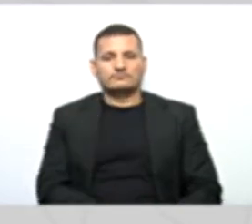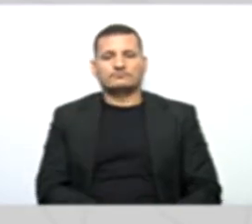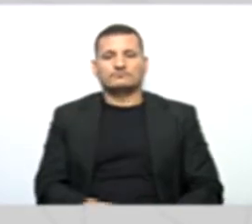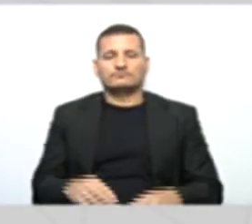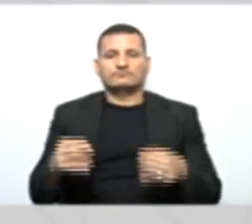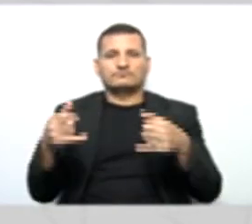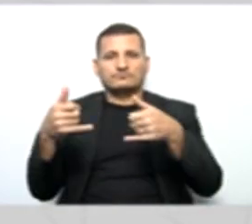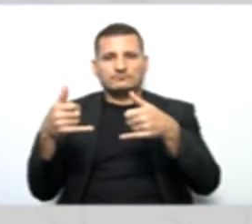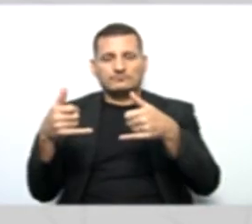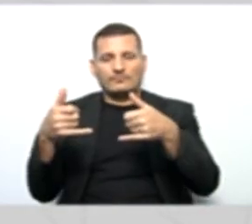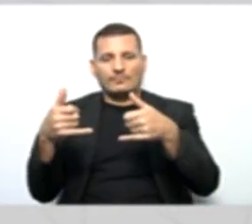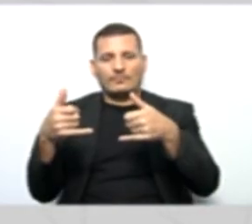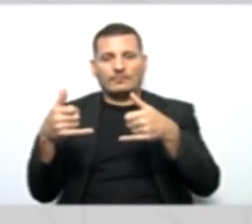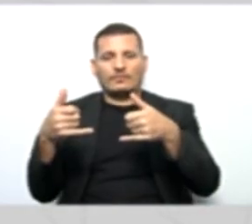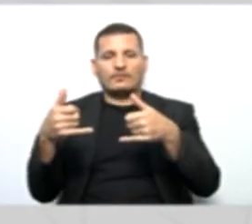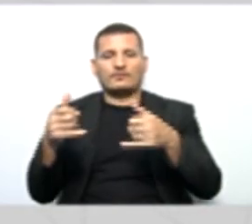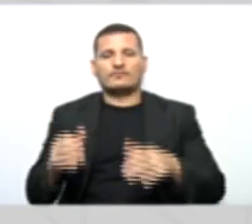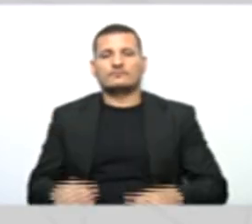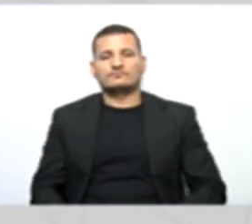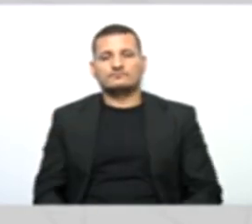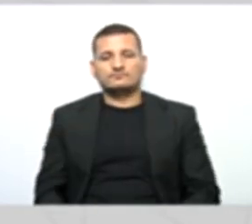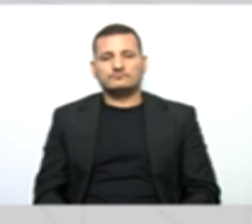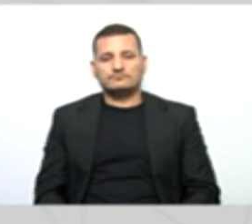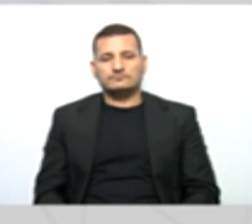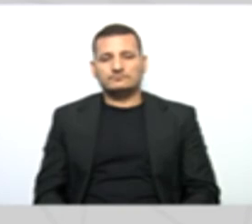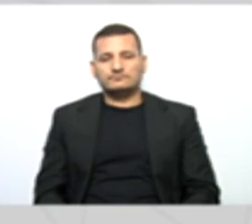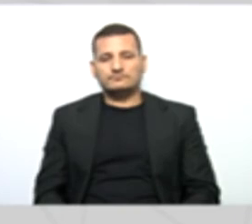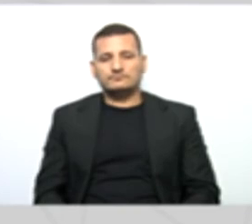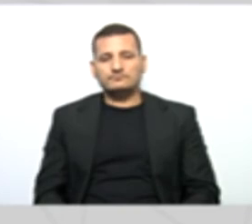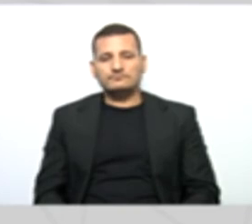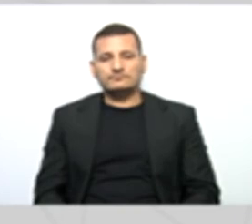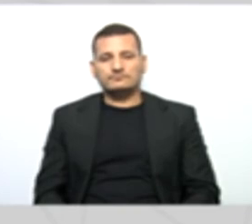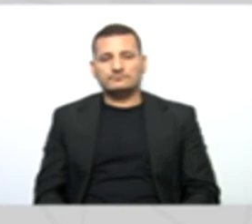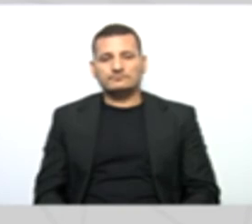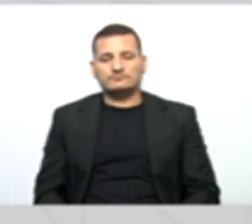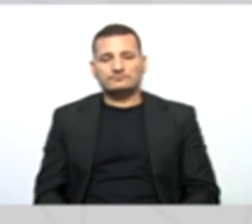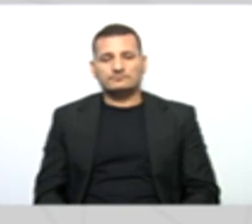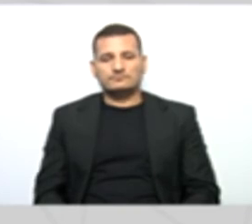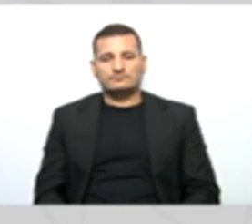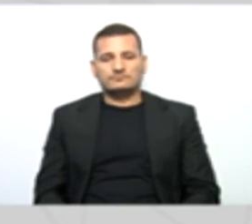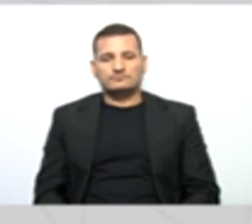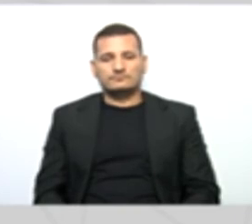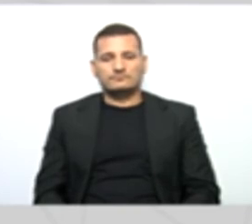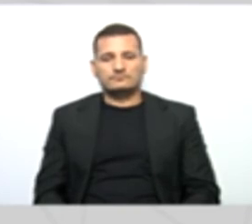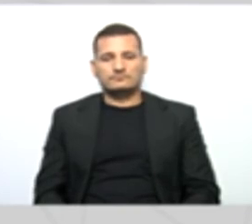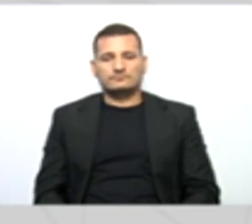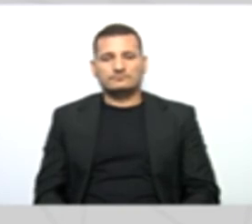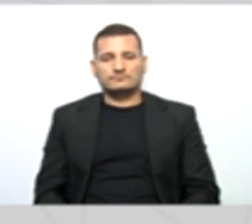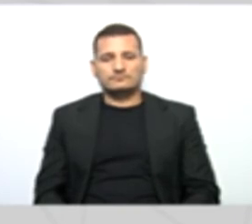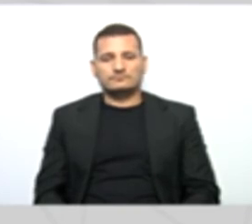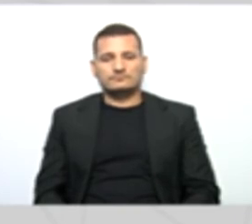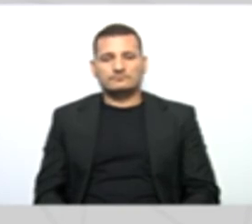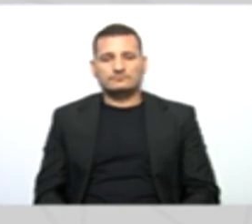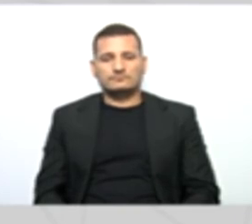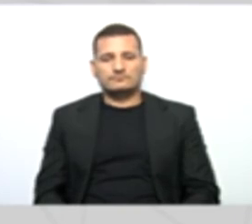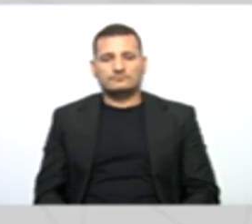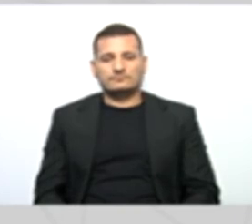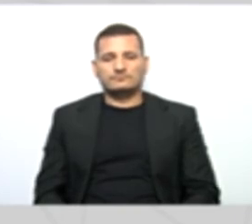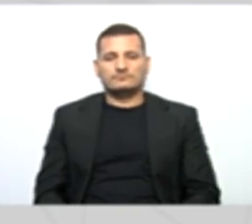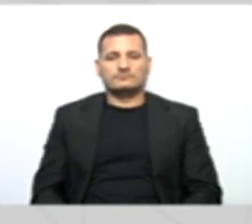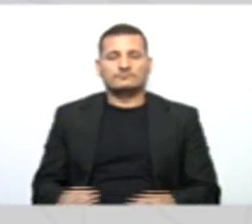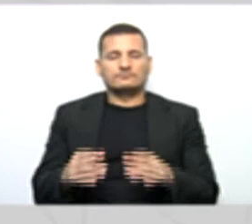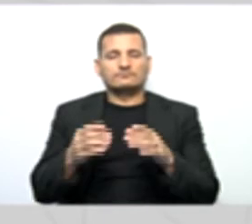abre e fecha chaves. Então, aqui vai aparecer a cor do sapato. Vírgula. O